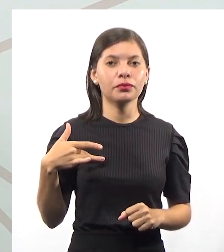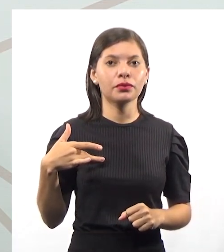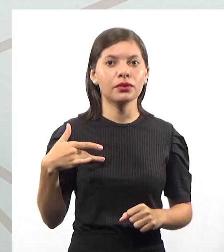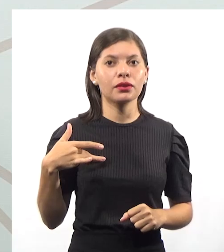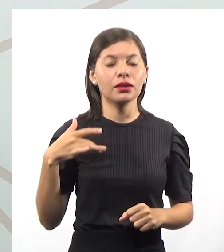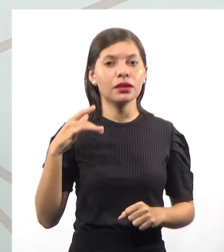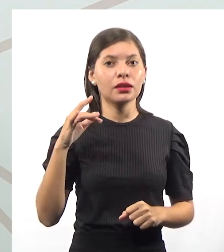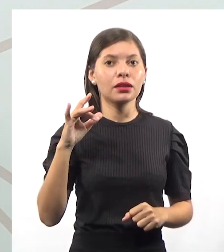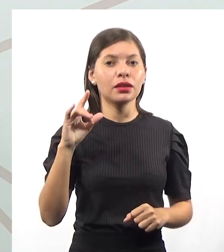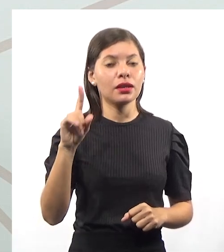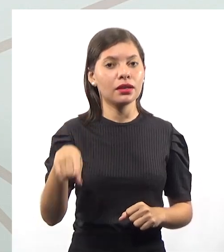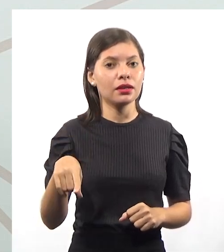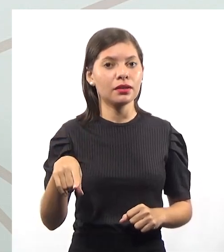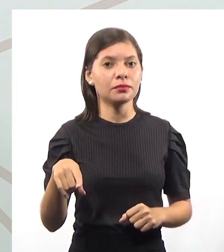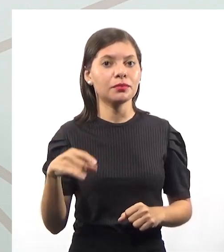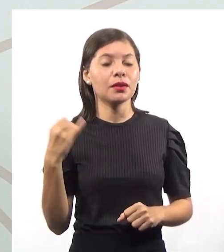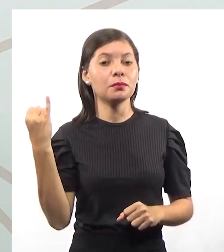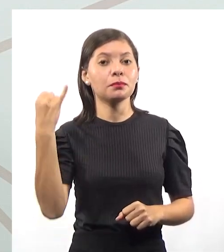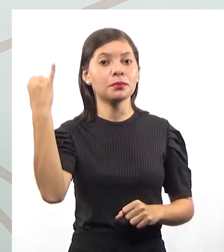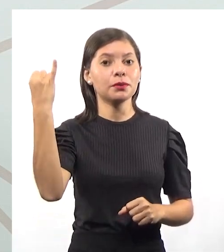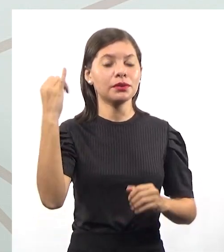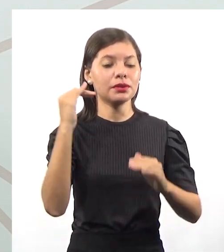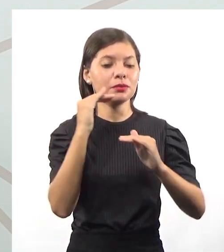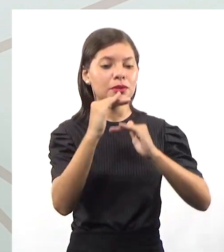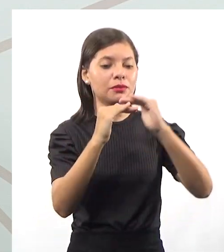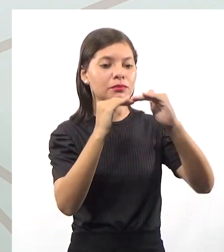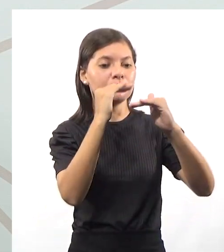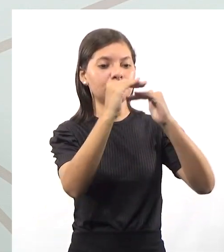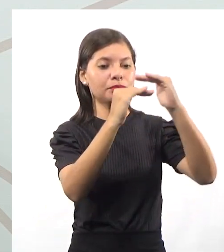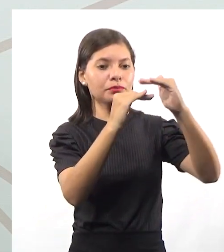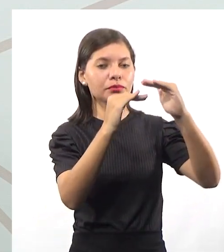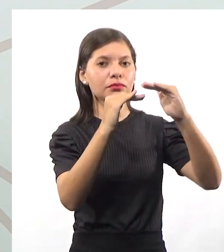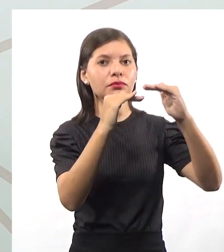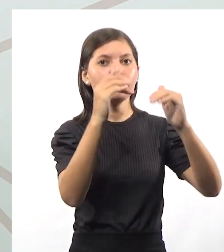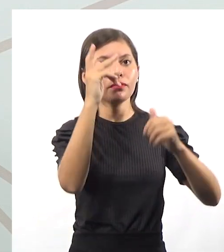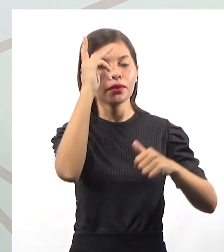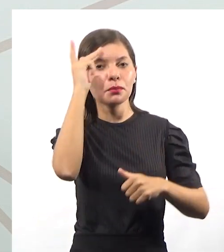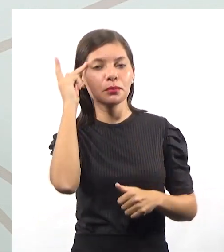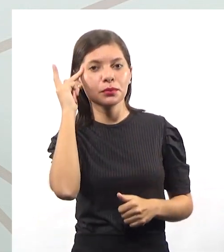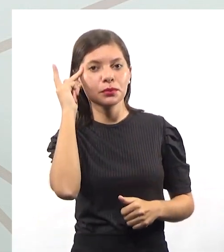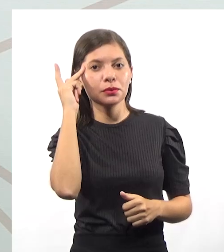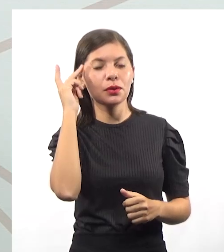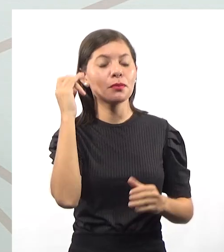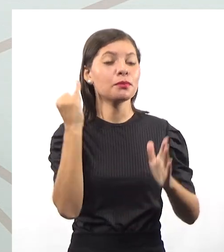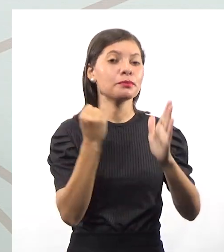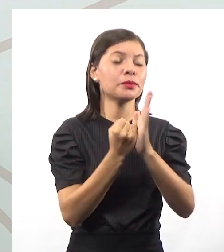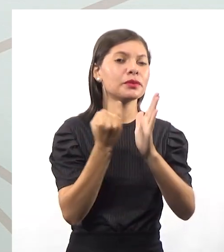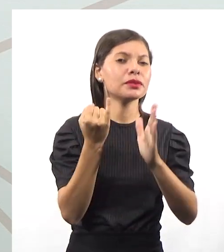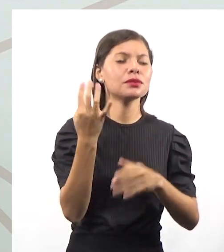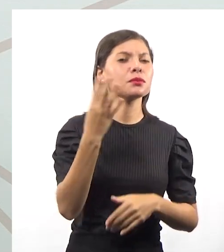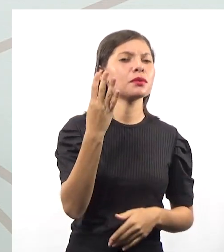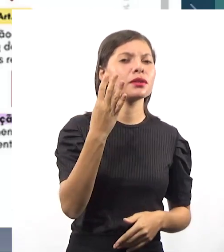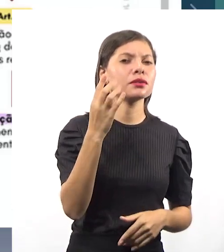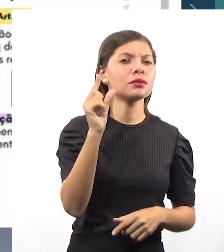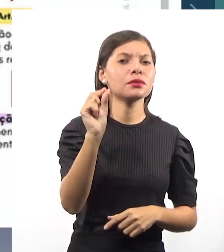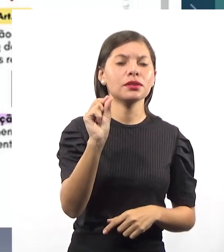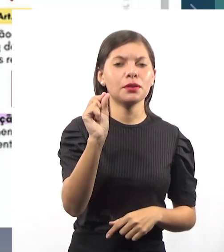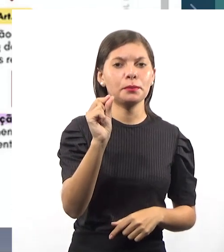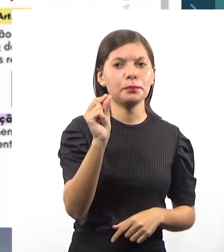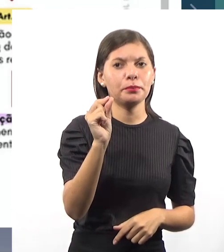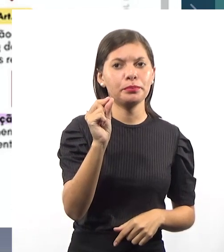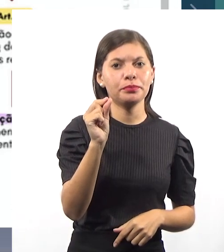sociais, são consideradas uma das fases mais importantes para o desenvolvimento do ser humano. Bom, e o inciso